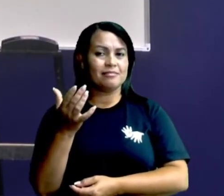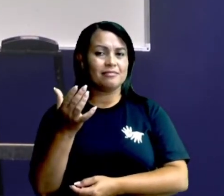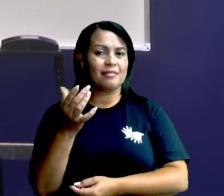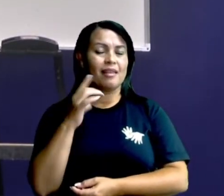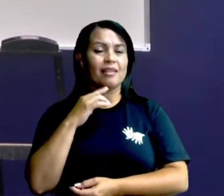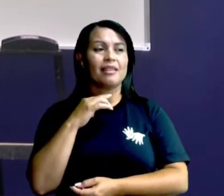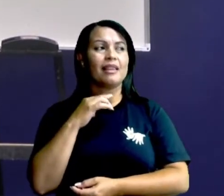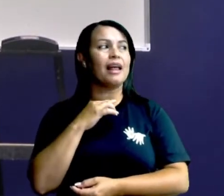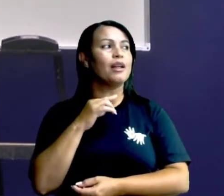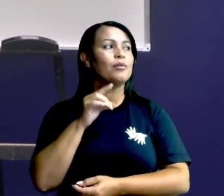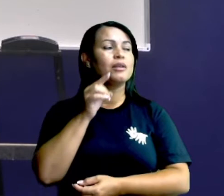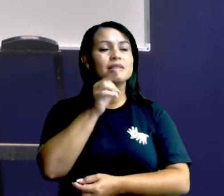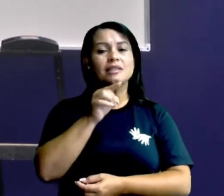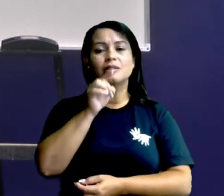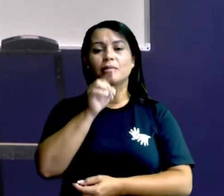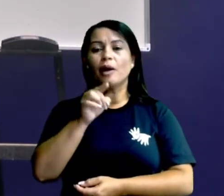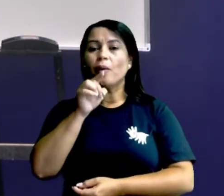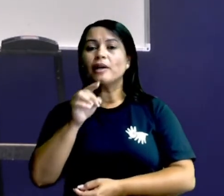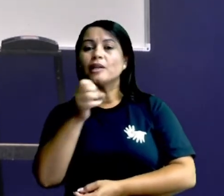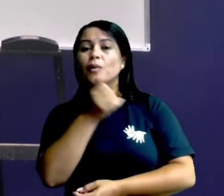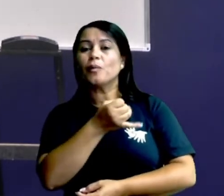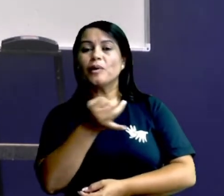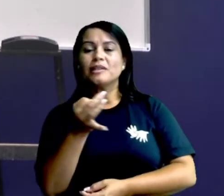as casas percorridas.